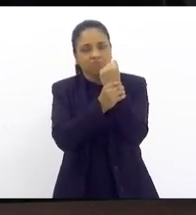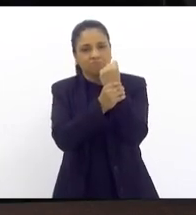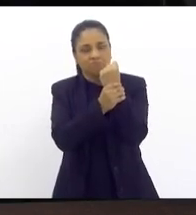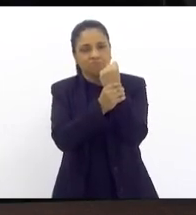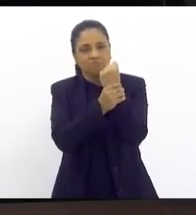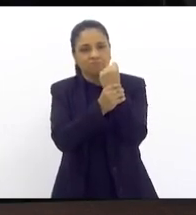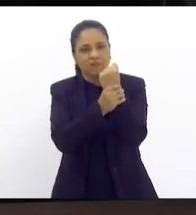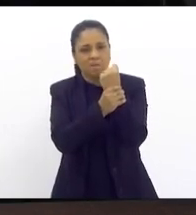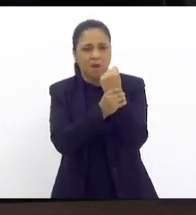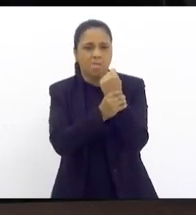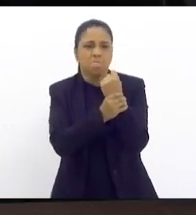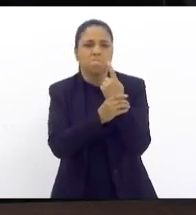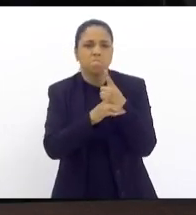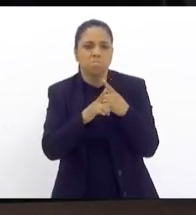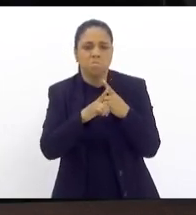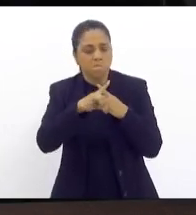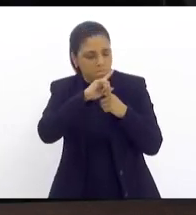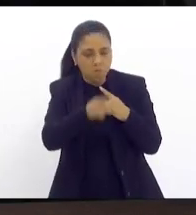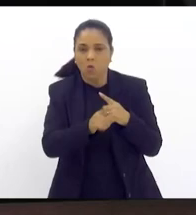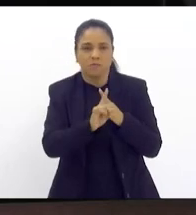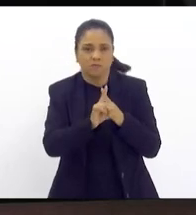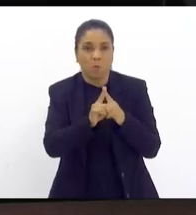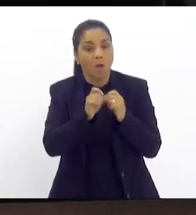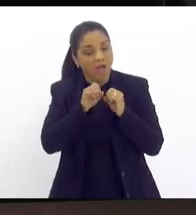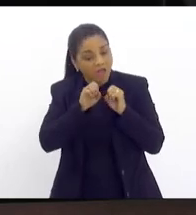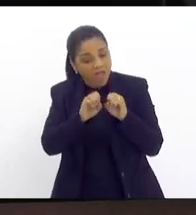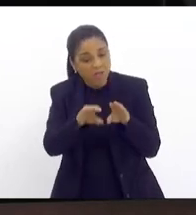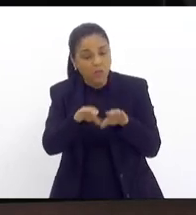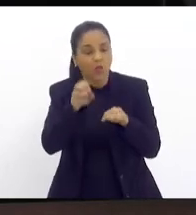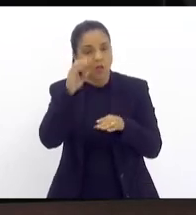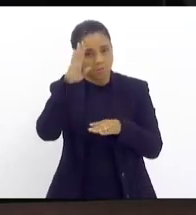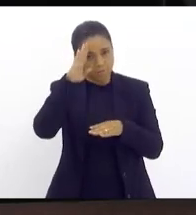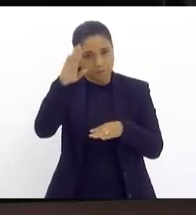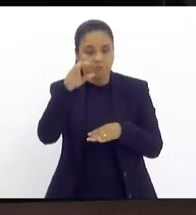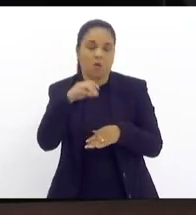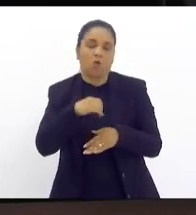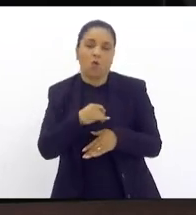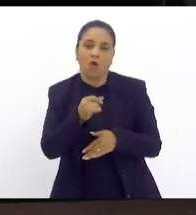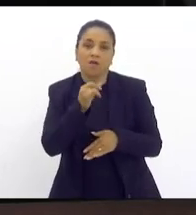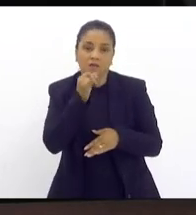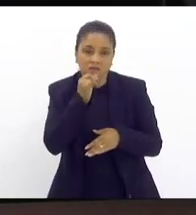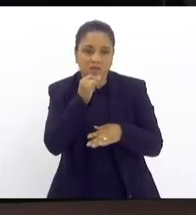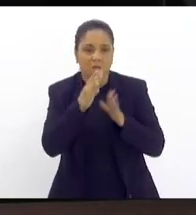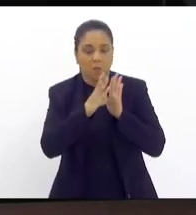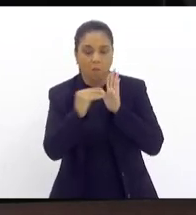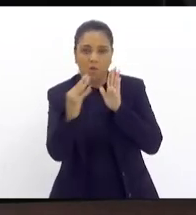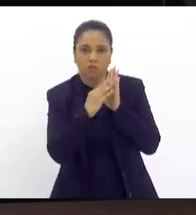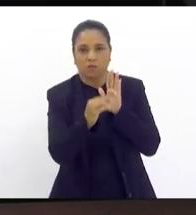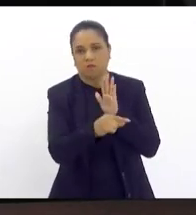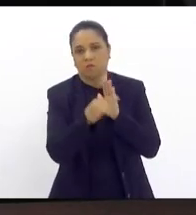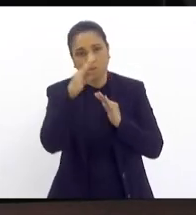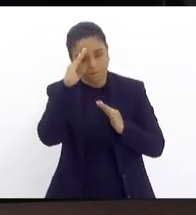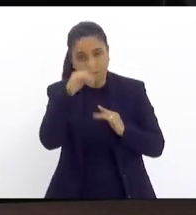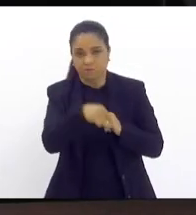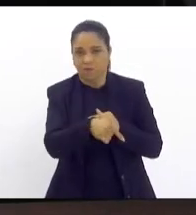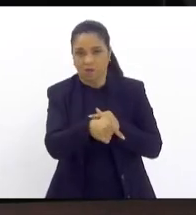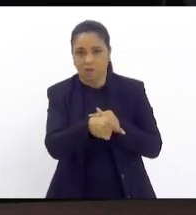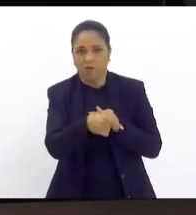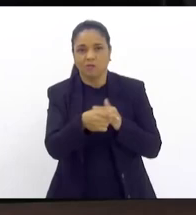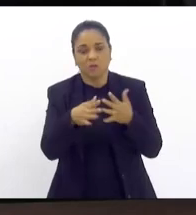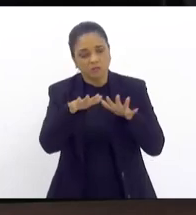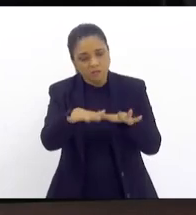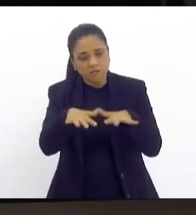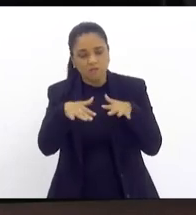mas sim para educar e dando bons exemplos então eu espero que realmente essa audiência nem